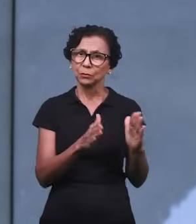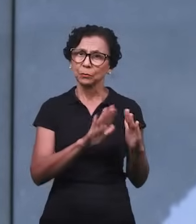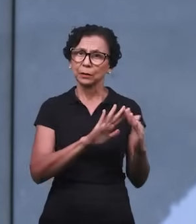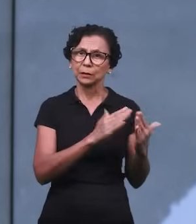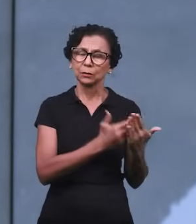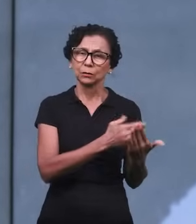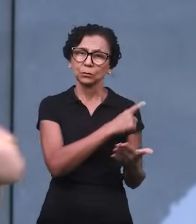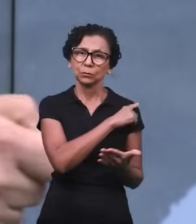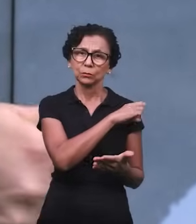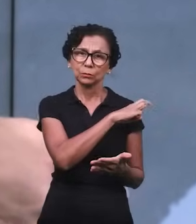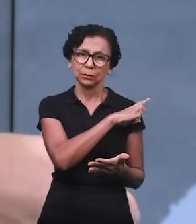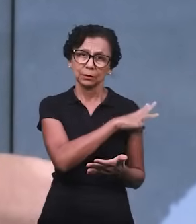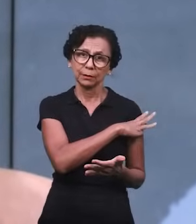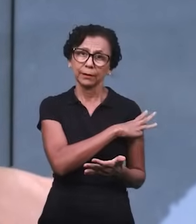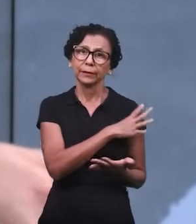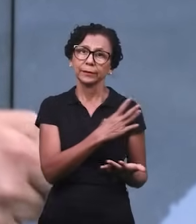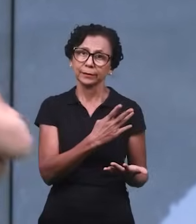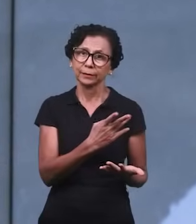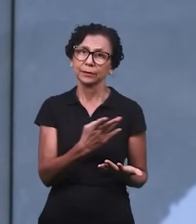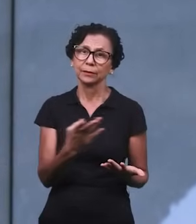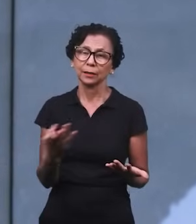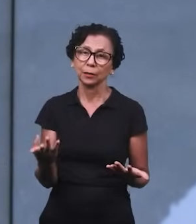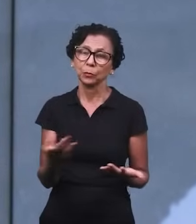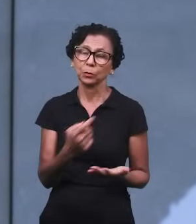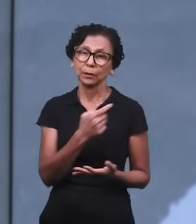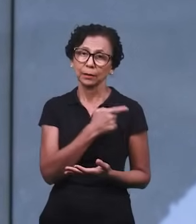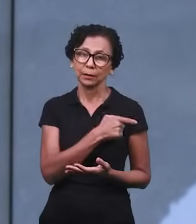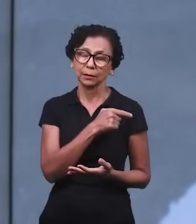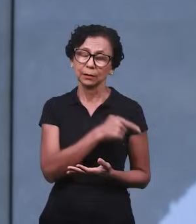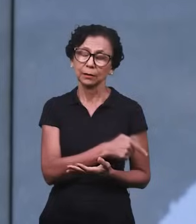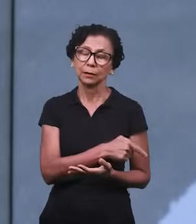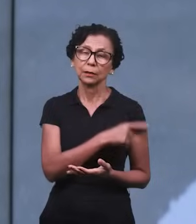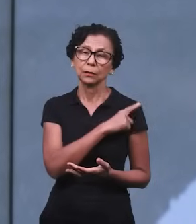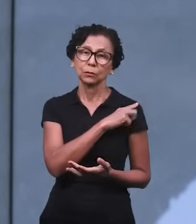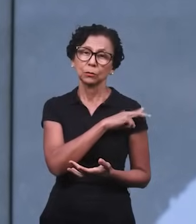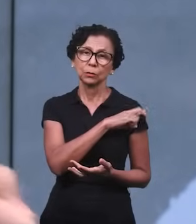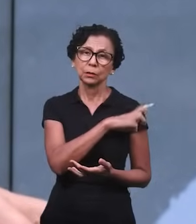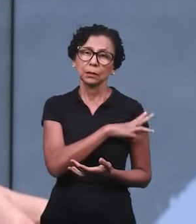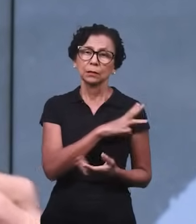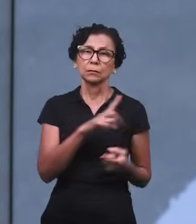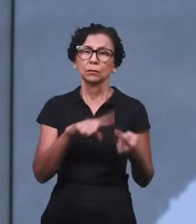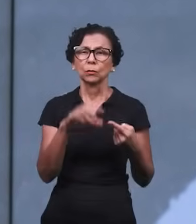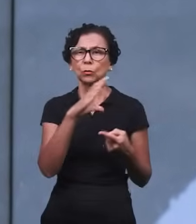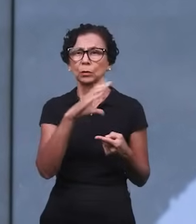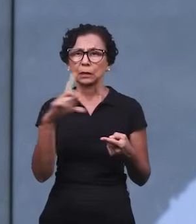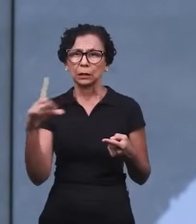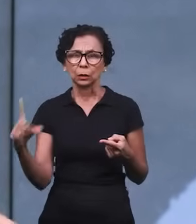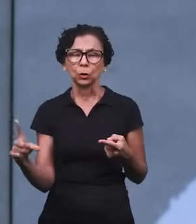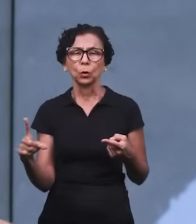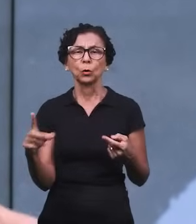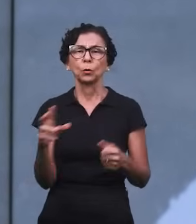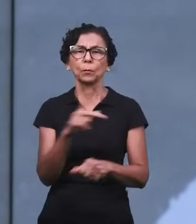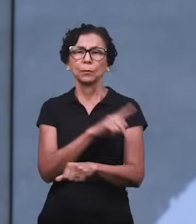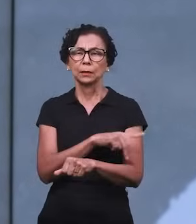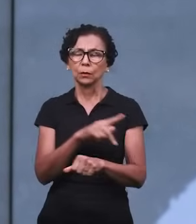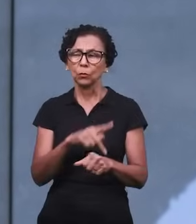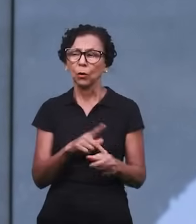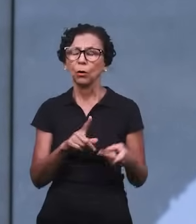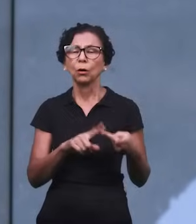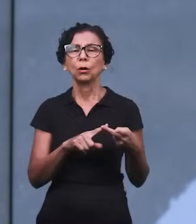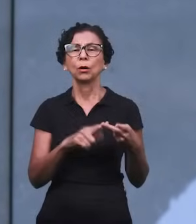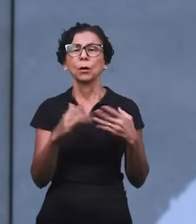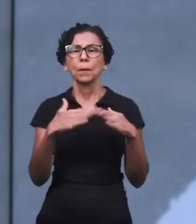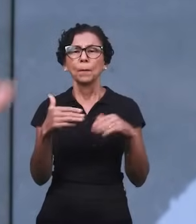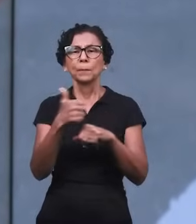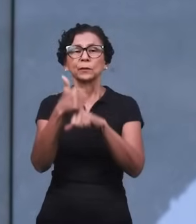coordenador pedagógico e profissionais que estão ali em cima. Se você pisar fora do riscado, ele já está ali e tal, aquela coisa